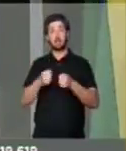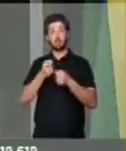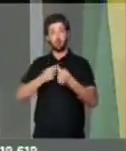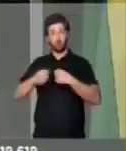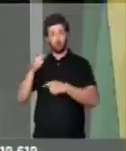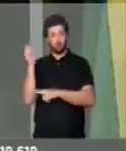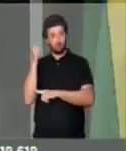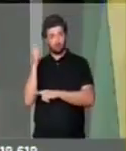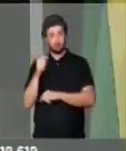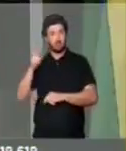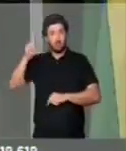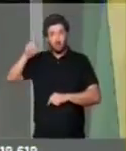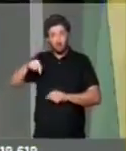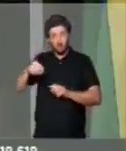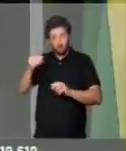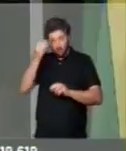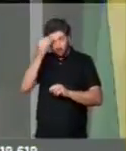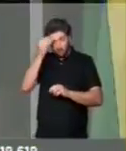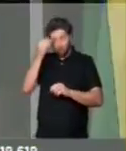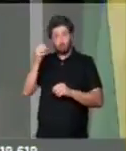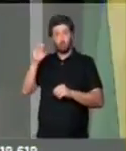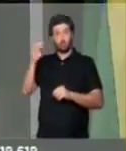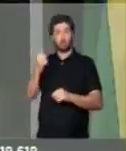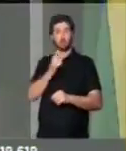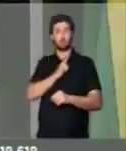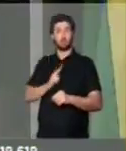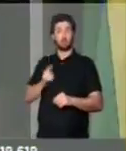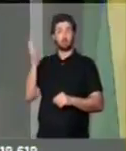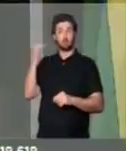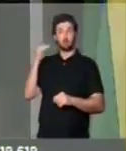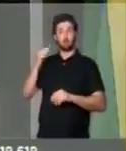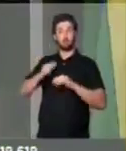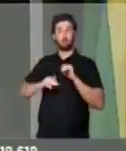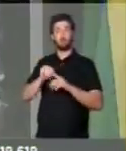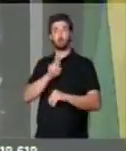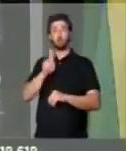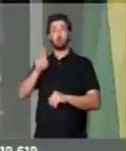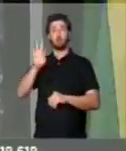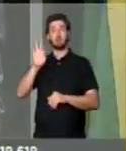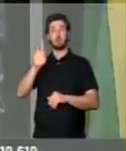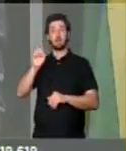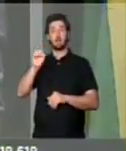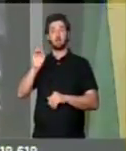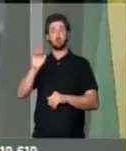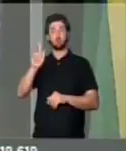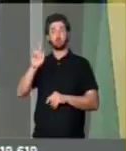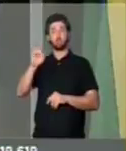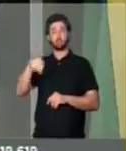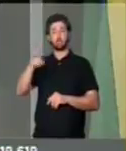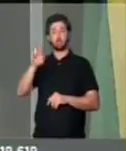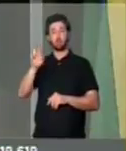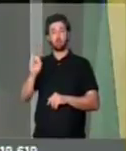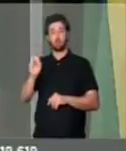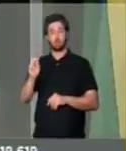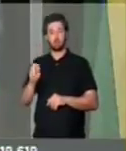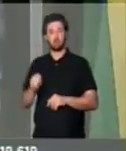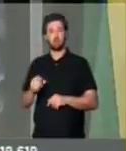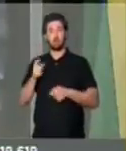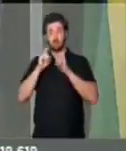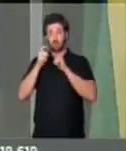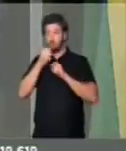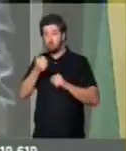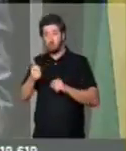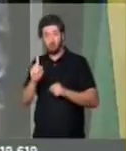Grande do Sul foi aquele ex-governador incompetente chamado Tarso Genro, que além dele não ter